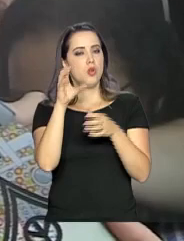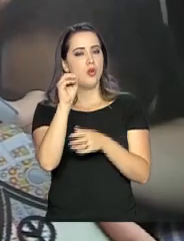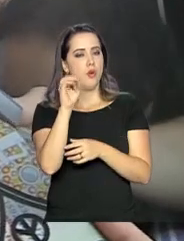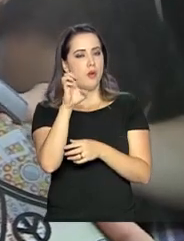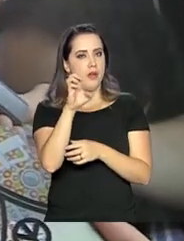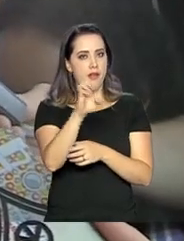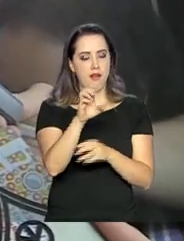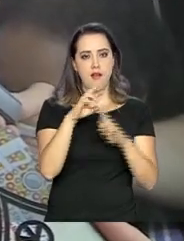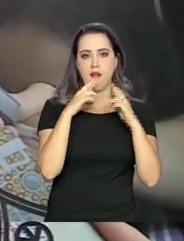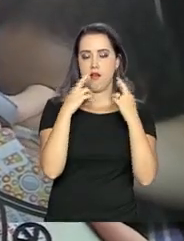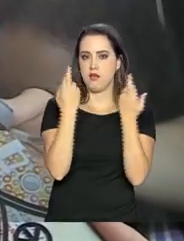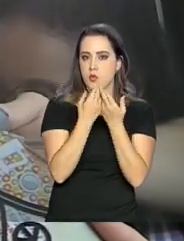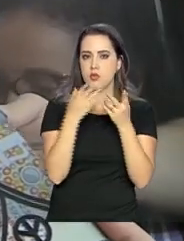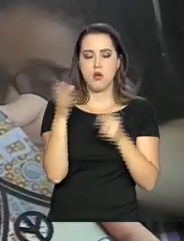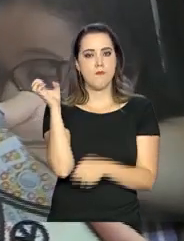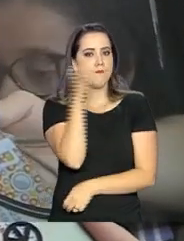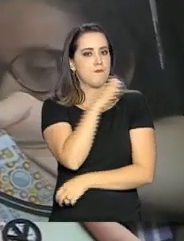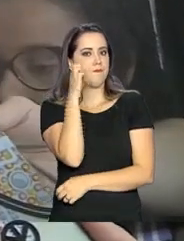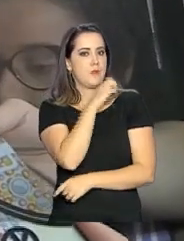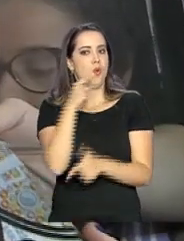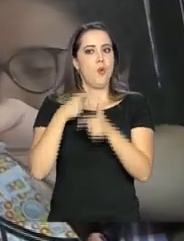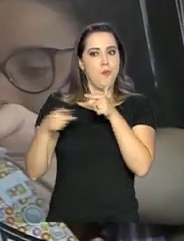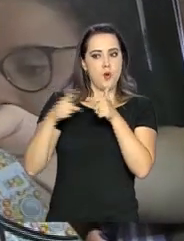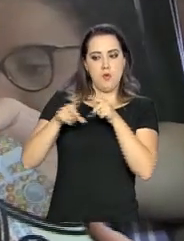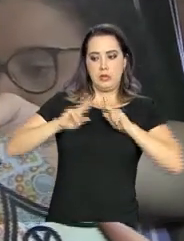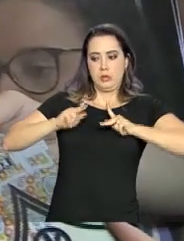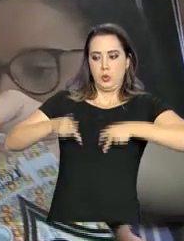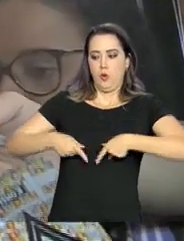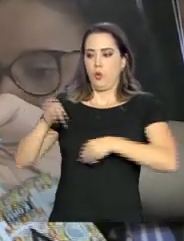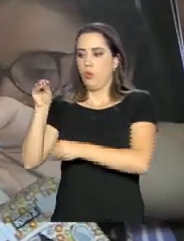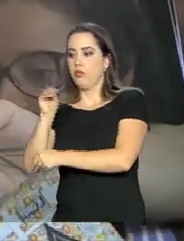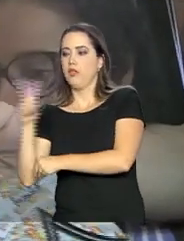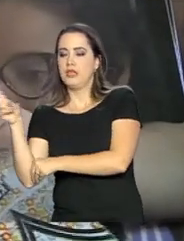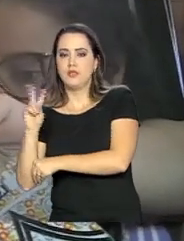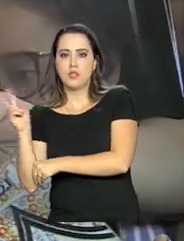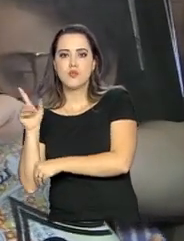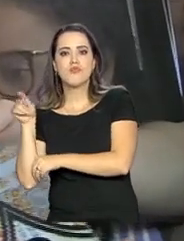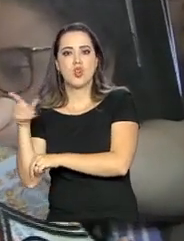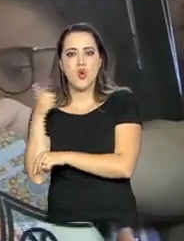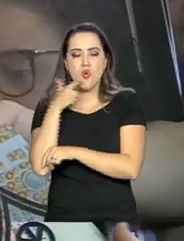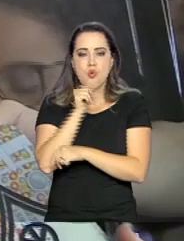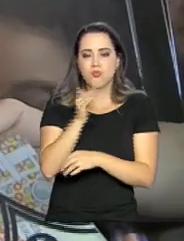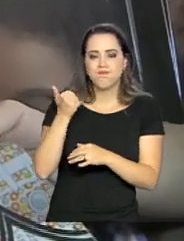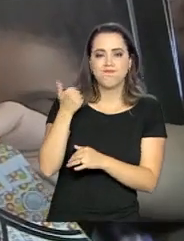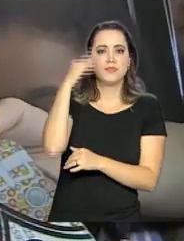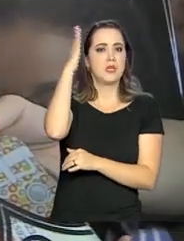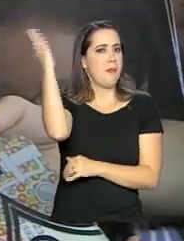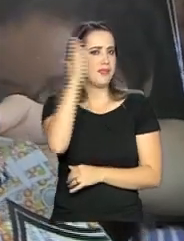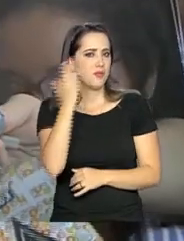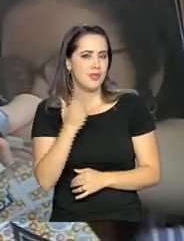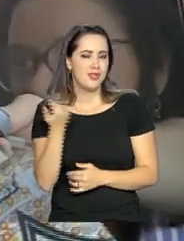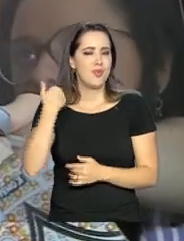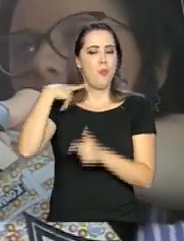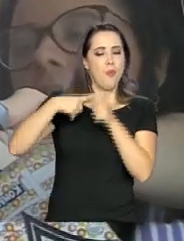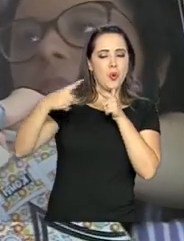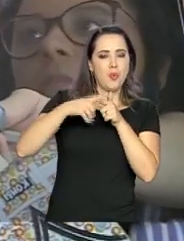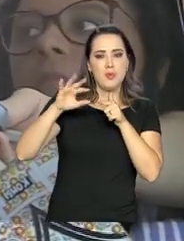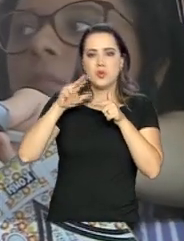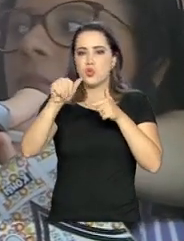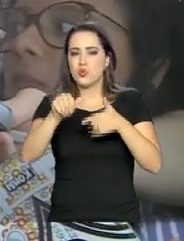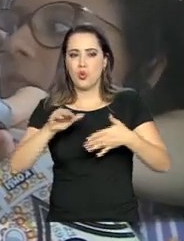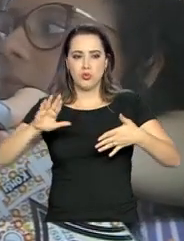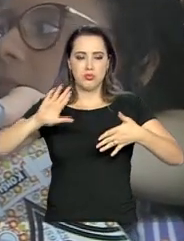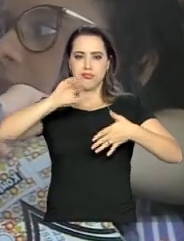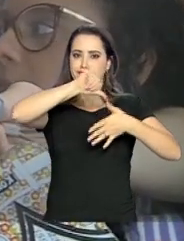emergencial para tratar do problema humanitário da Venezuela, que alcança não só o Brasil, alcança toda a